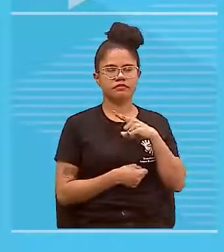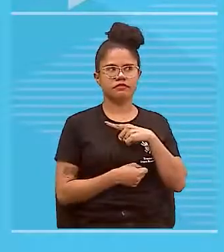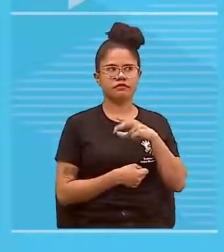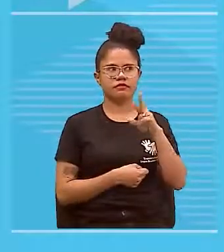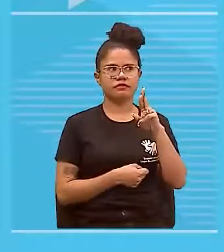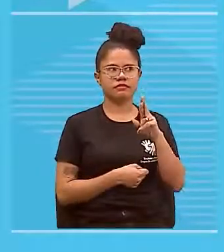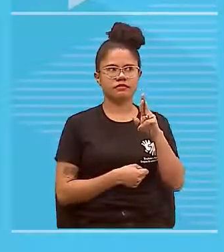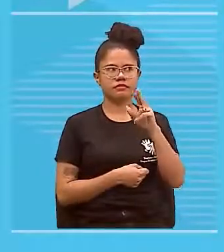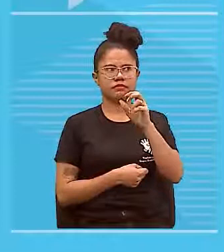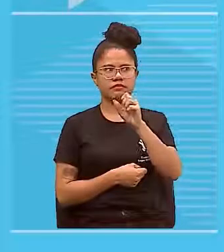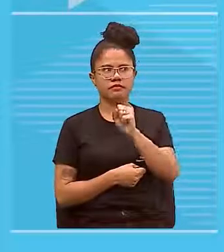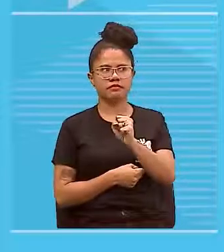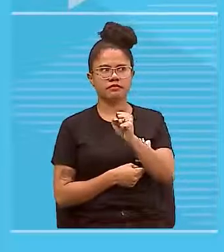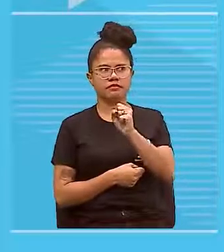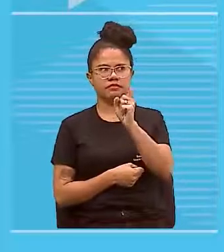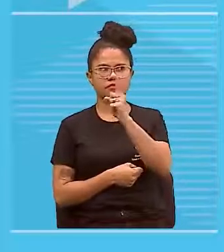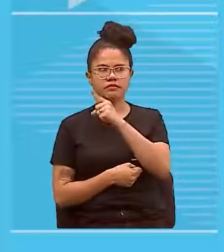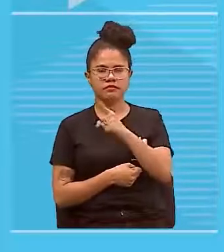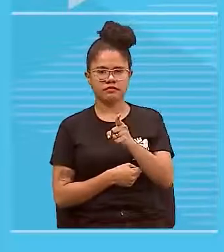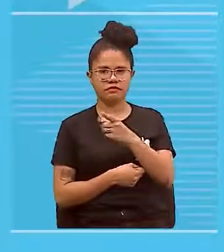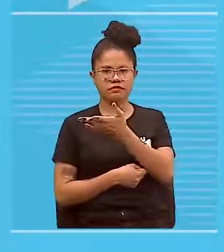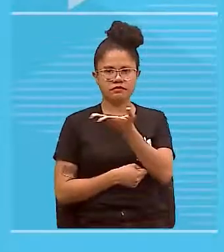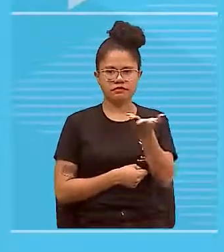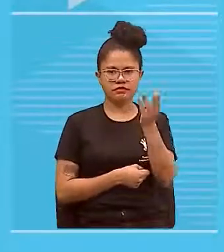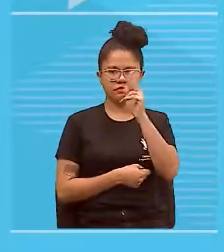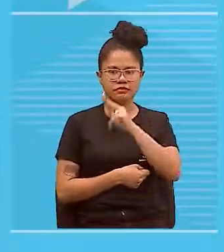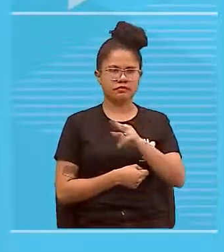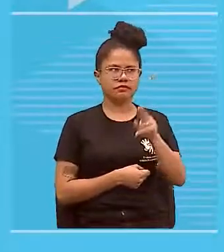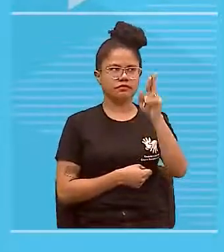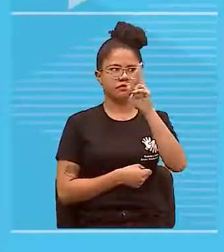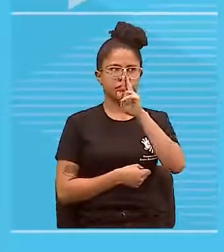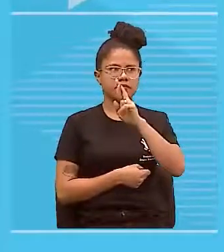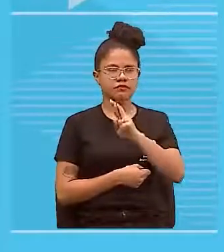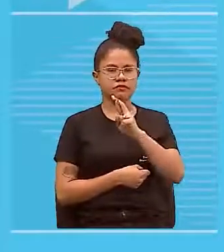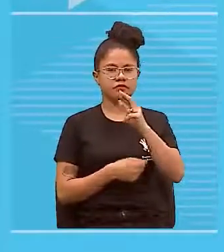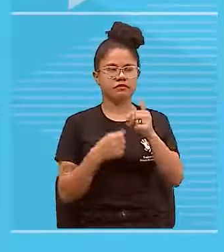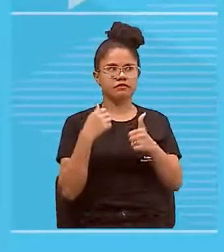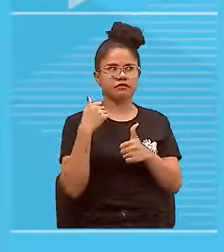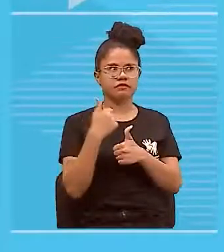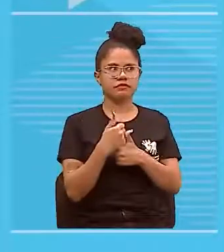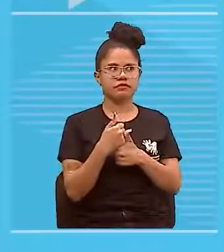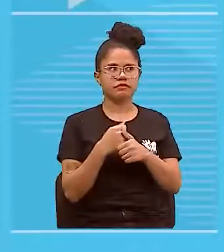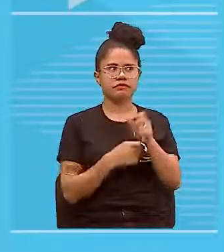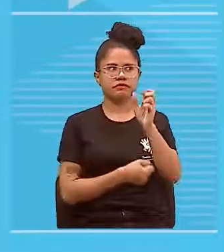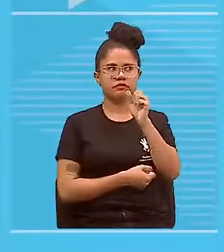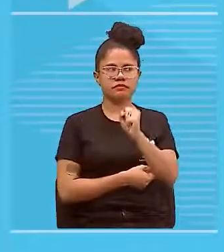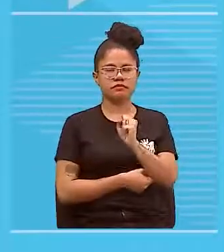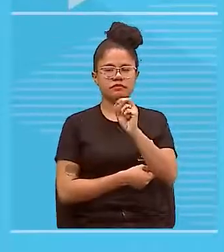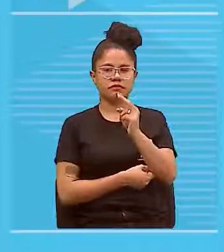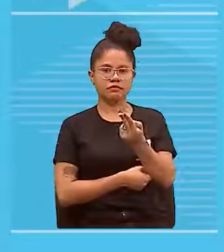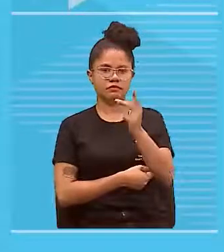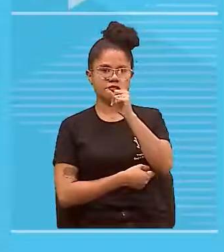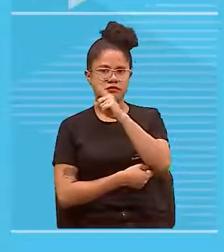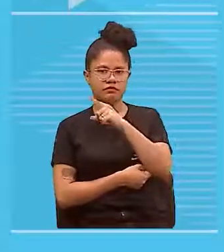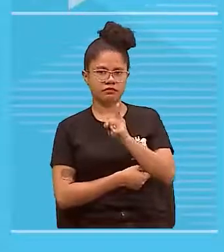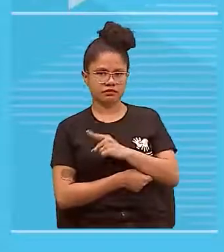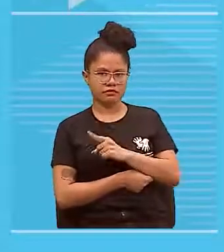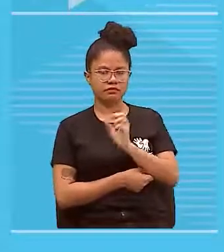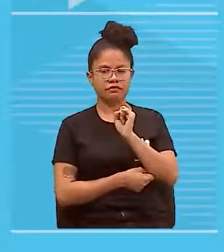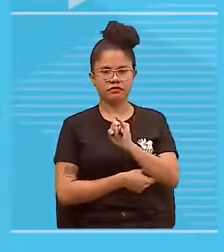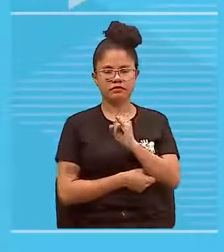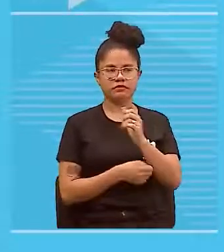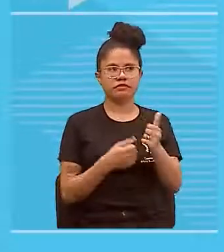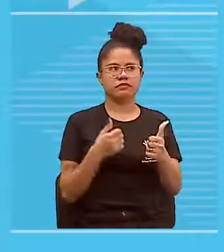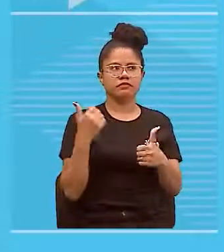aí você pega o r troca pelo RS ou Z quando você for